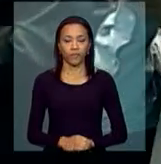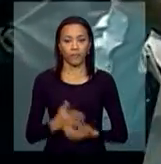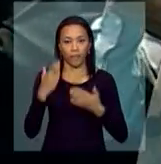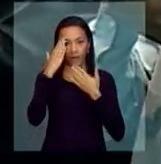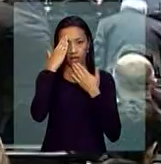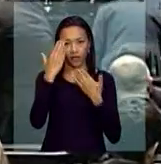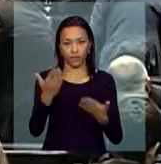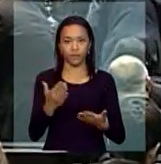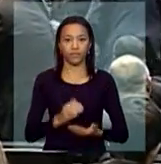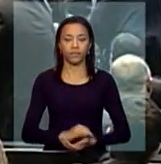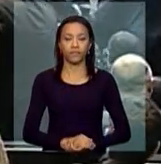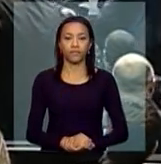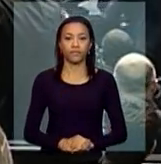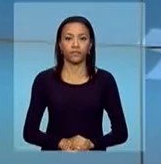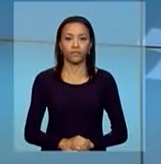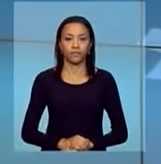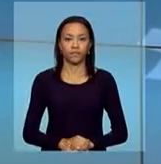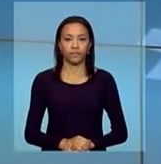Agradecemos ao vice-presidente.